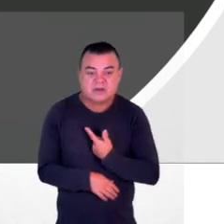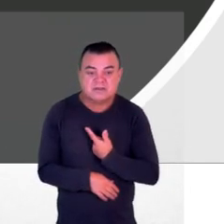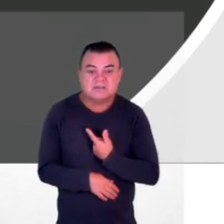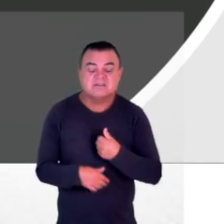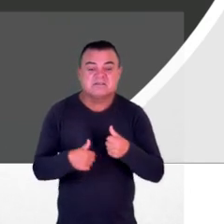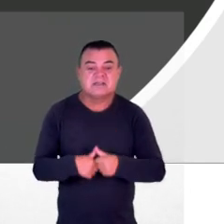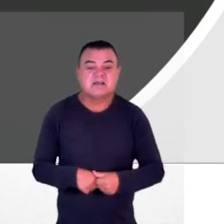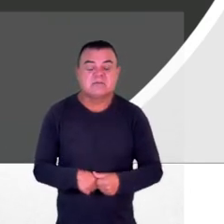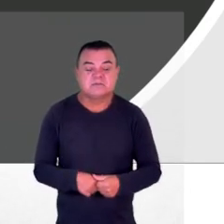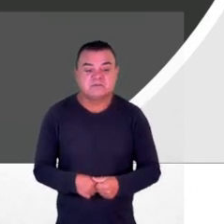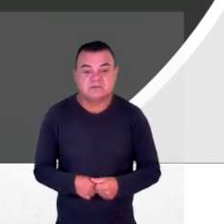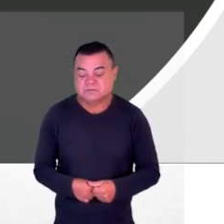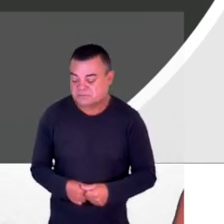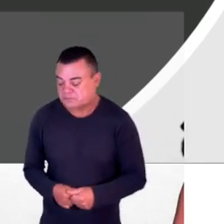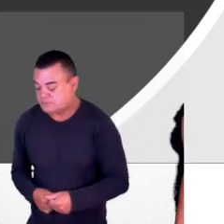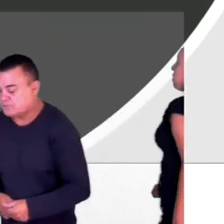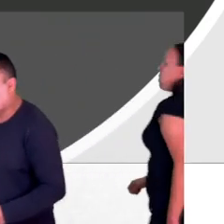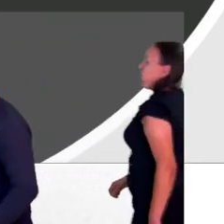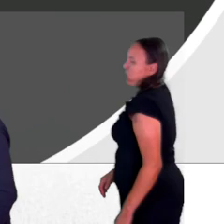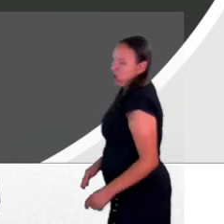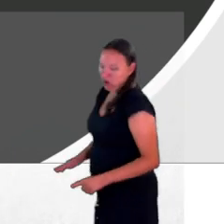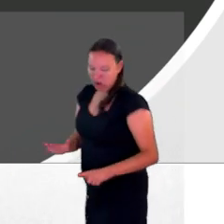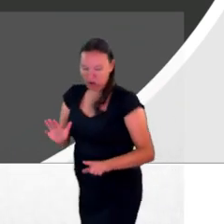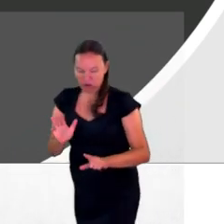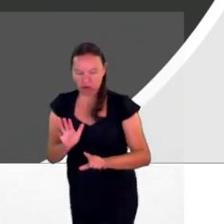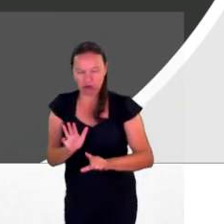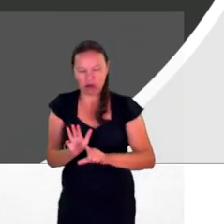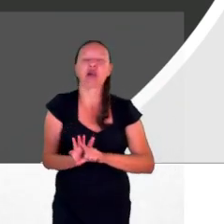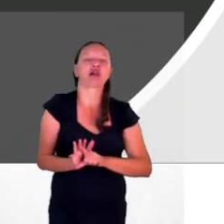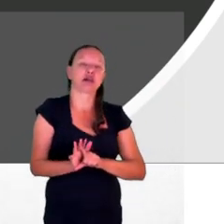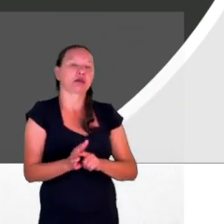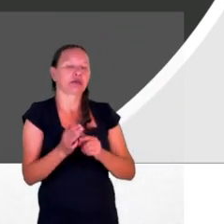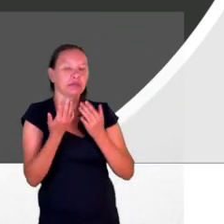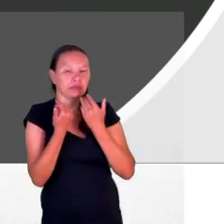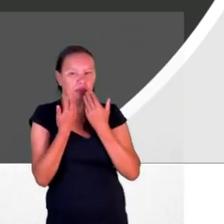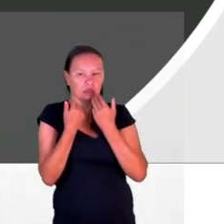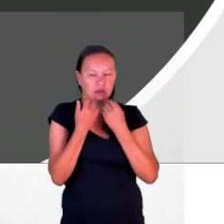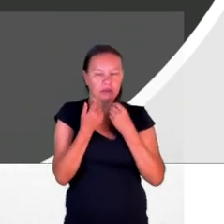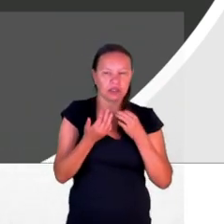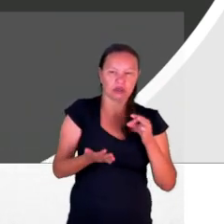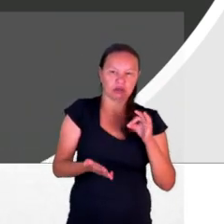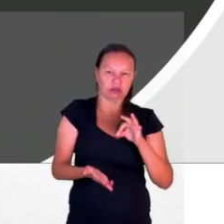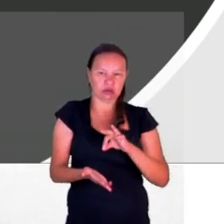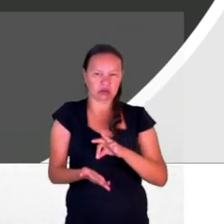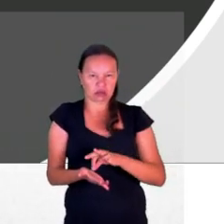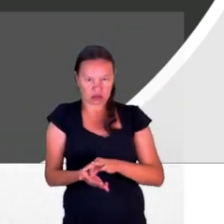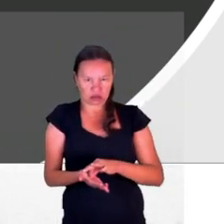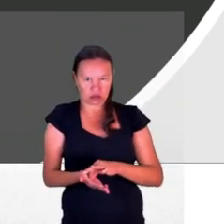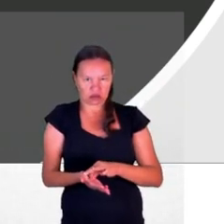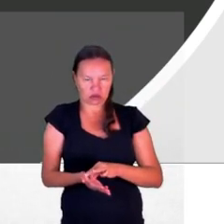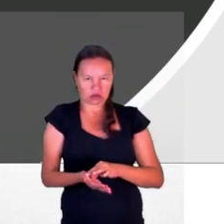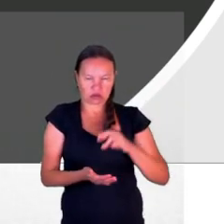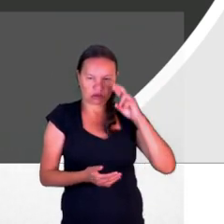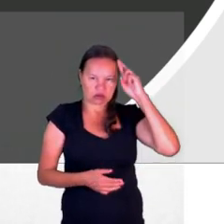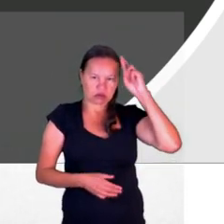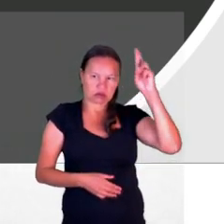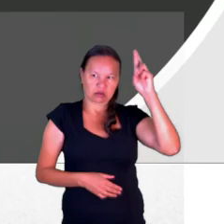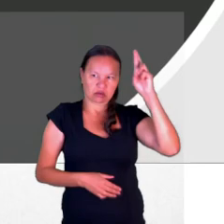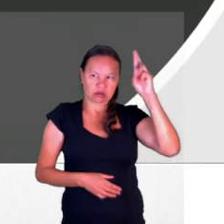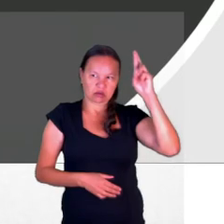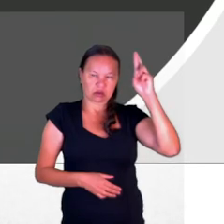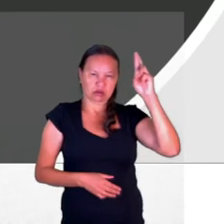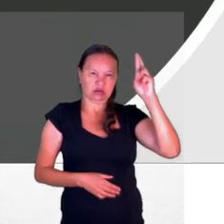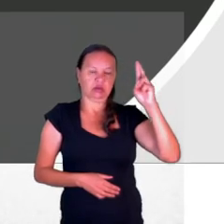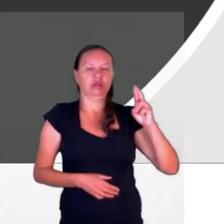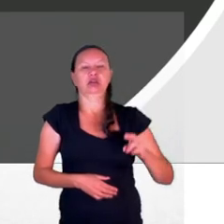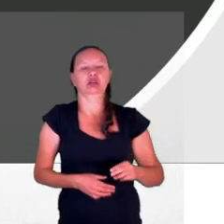a violações do direito humano à Alimentação adequada respeitar requer que os estados partes